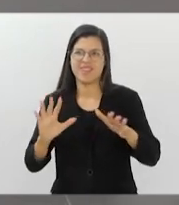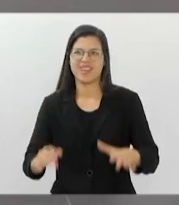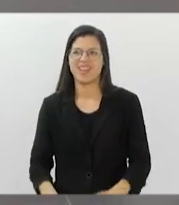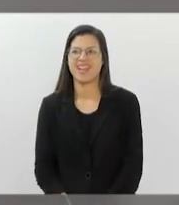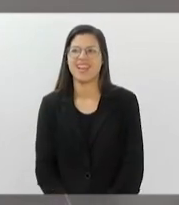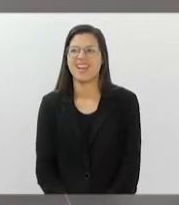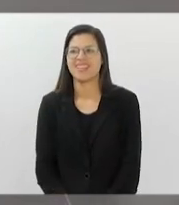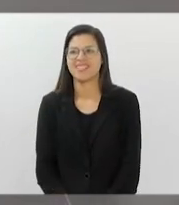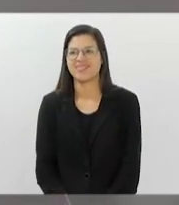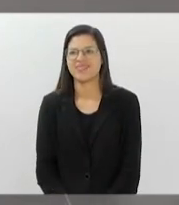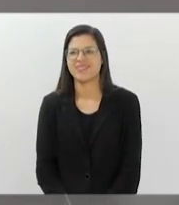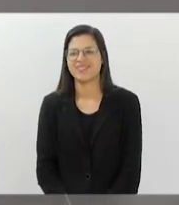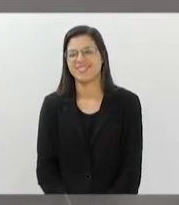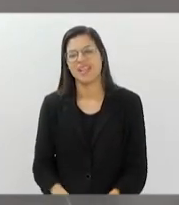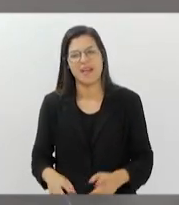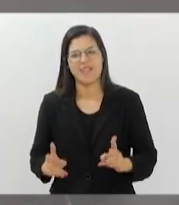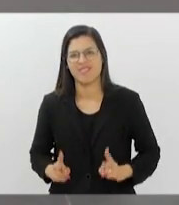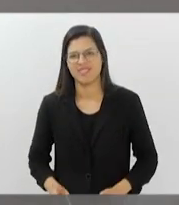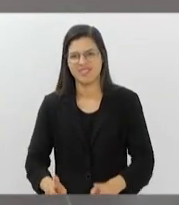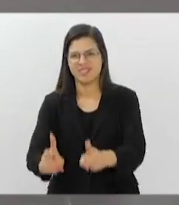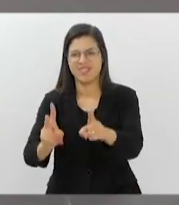Mas vamos em frente.